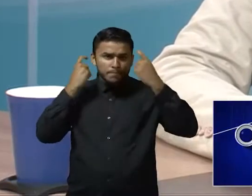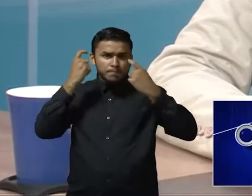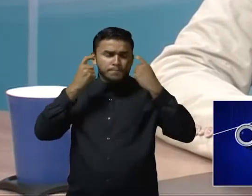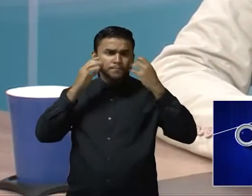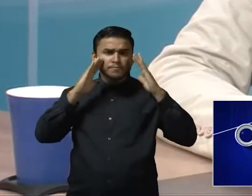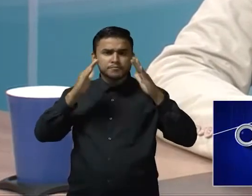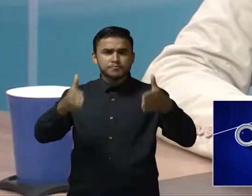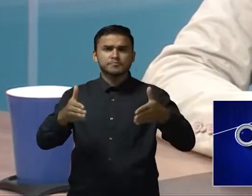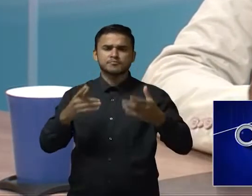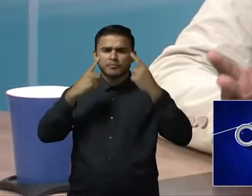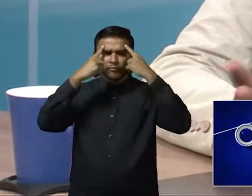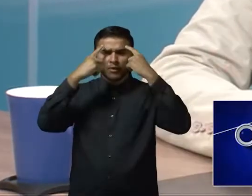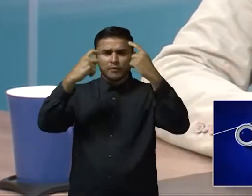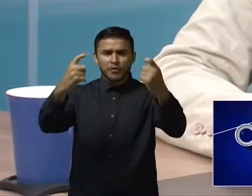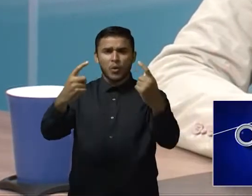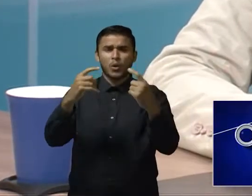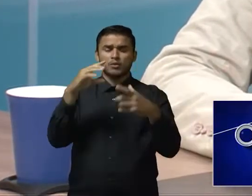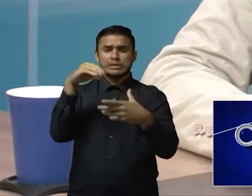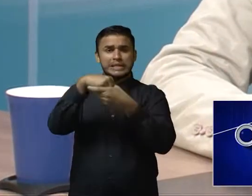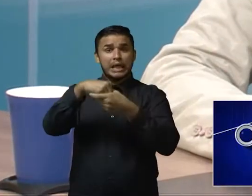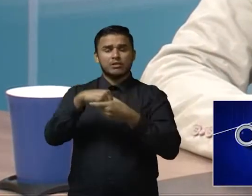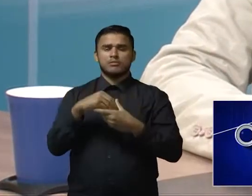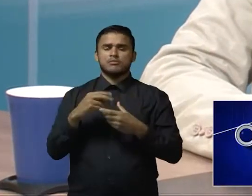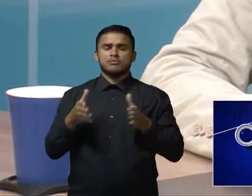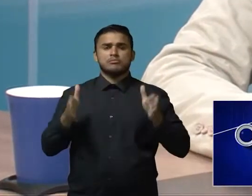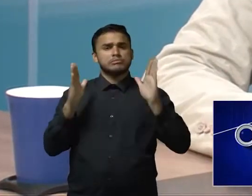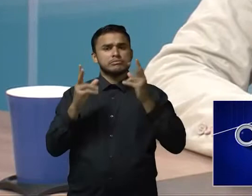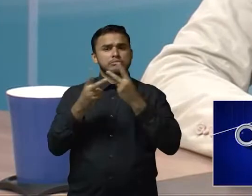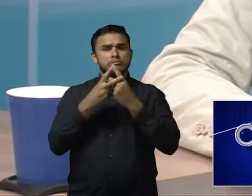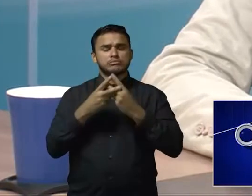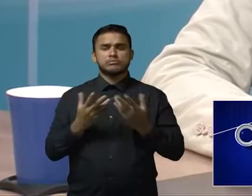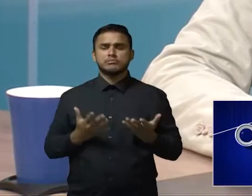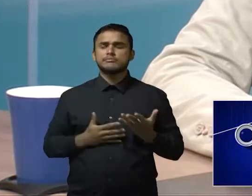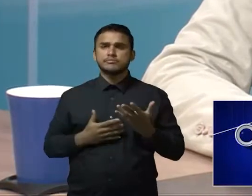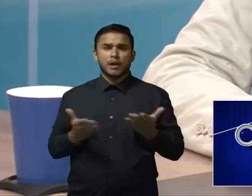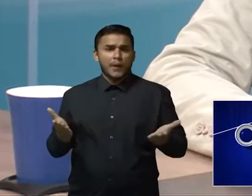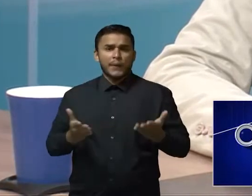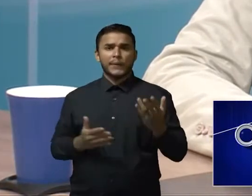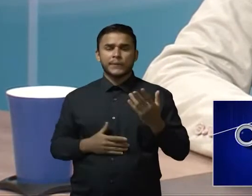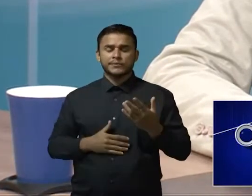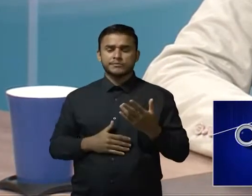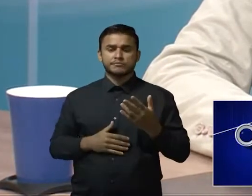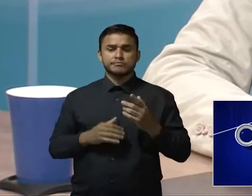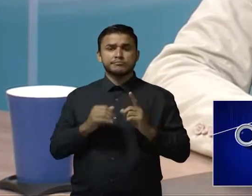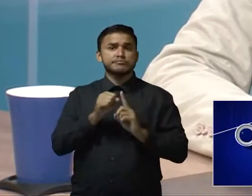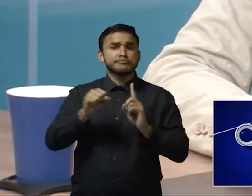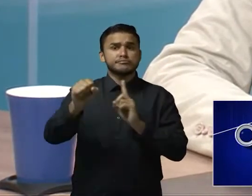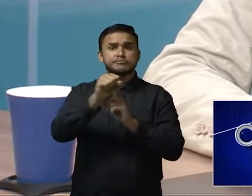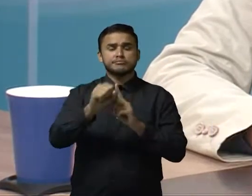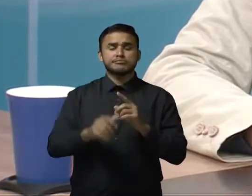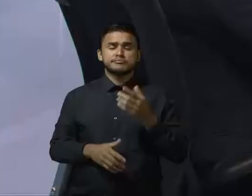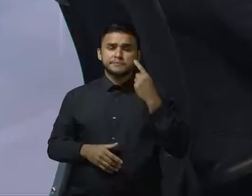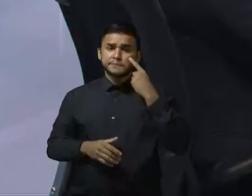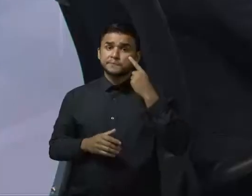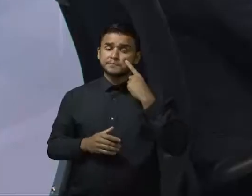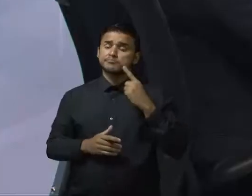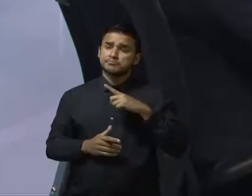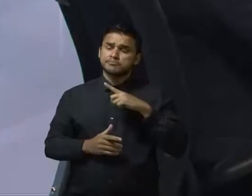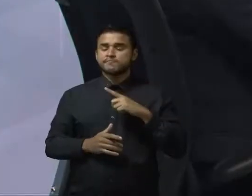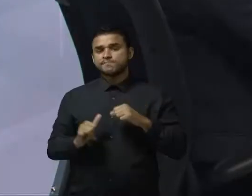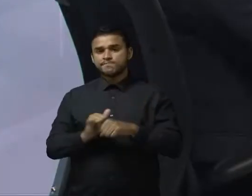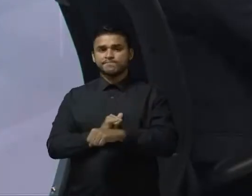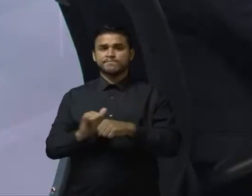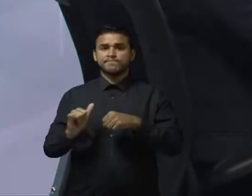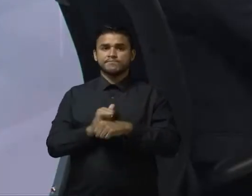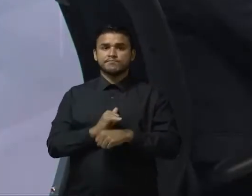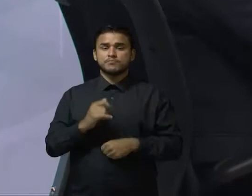questão da violência no âmbito prisional, a exemplo do que está na sociedade, a gente vem adotando